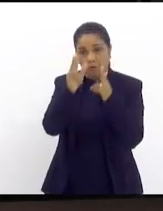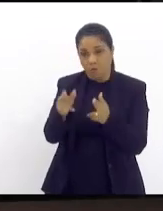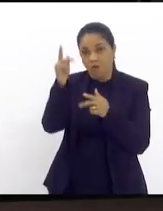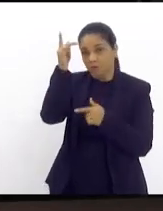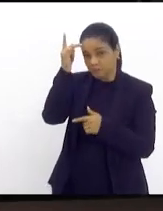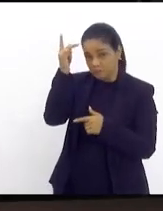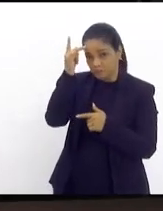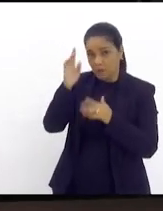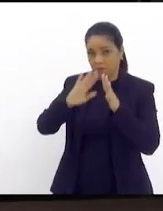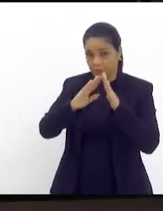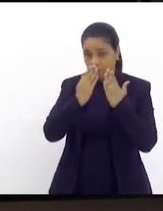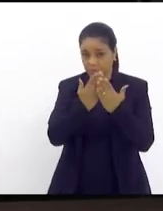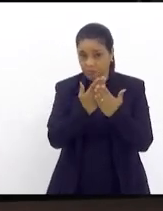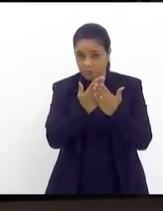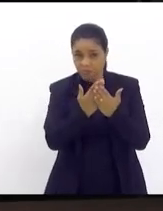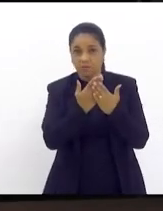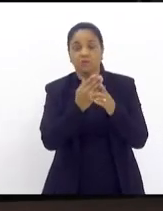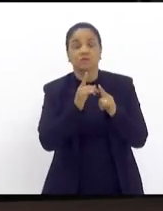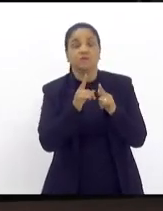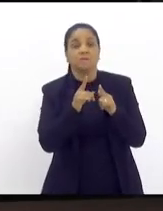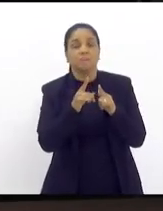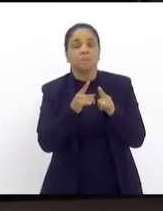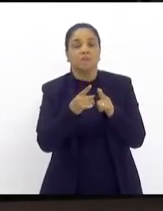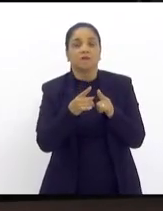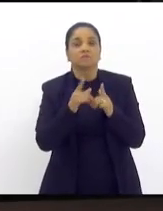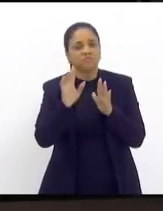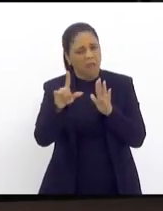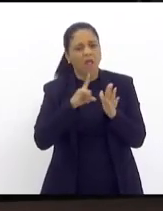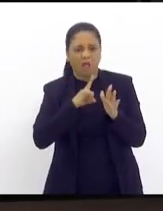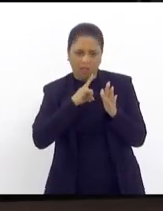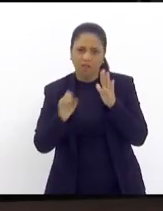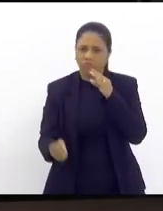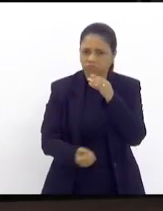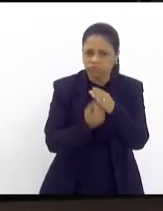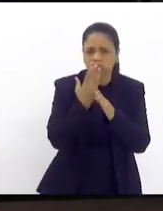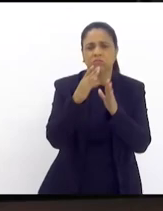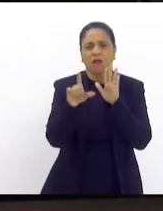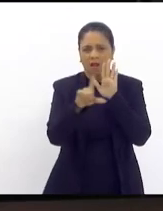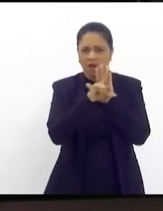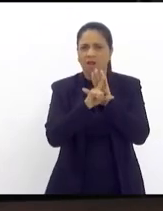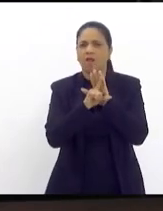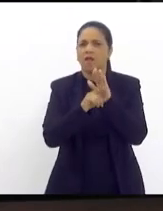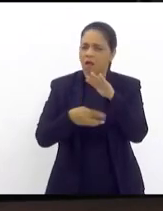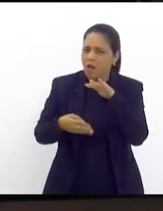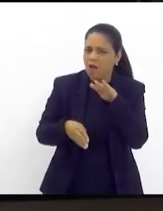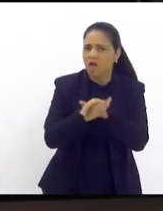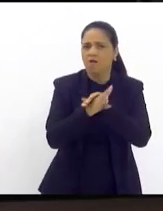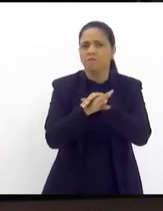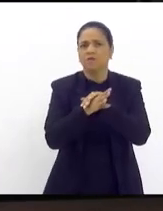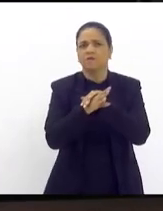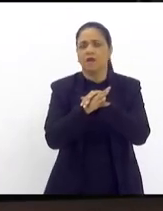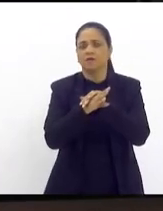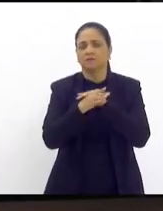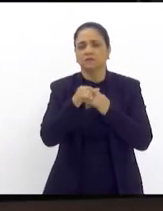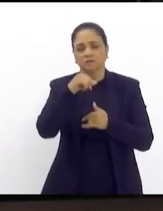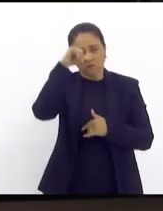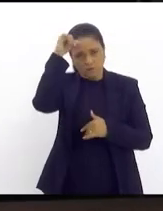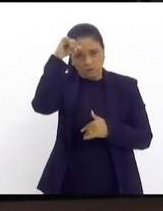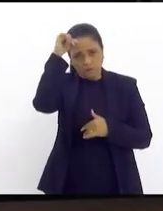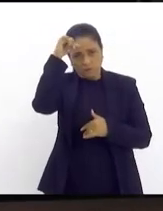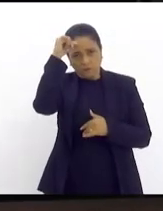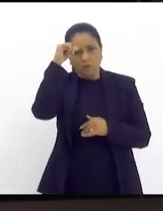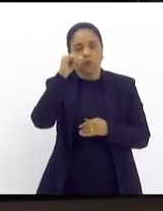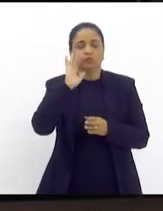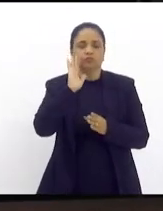precisamos prevenir já tem leis aprovadas por essa casa e sancionada pelo atual Governador mas não vemos